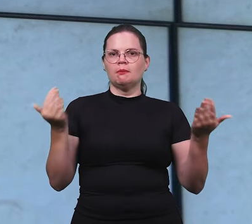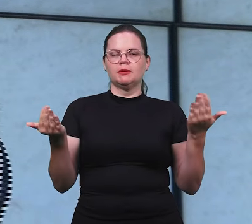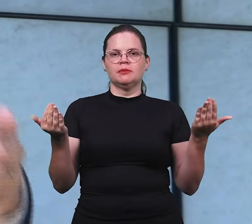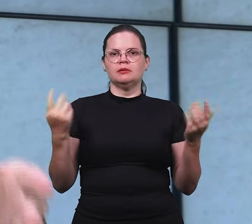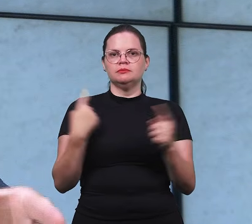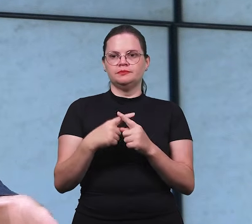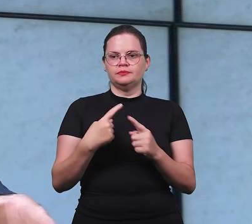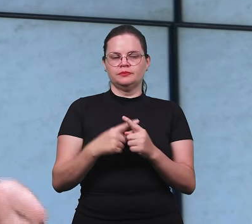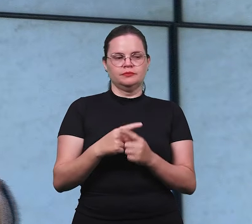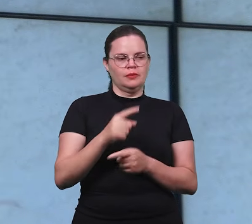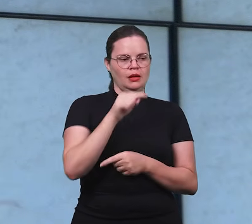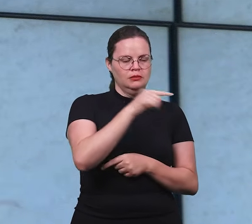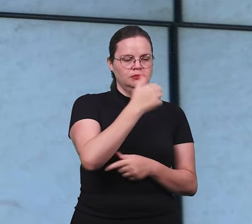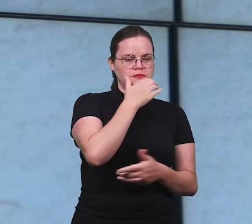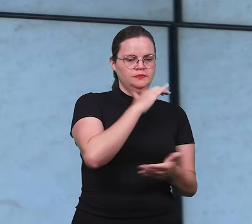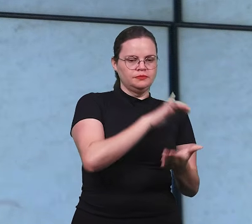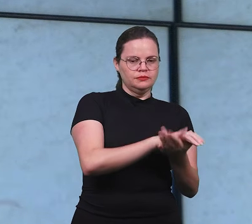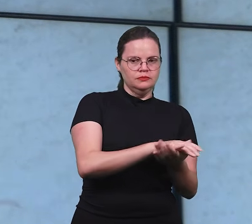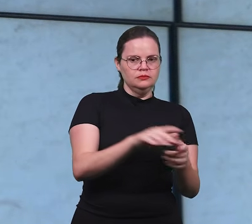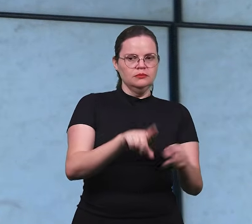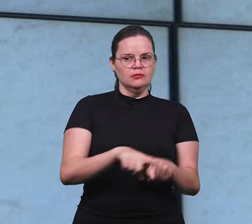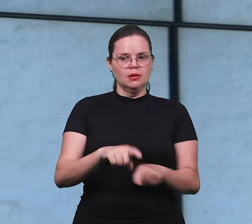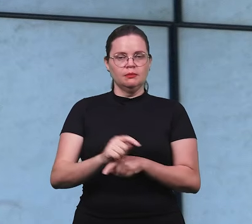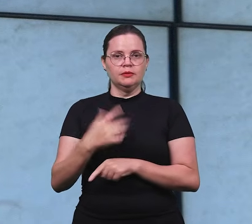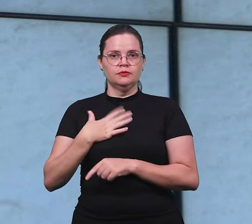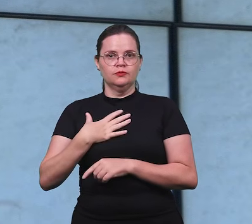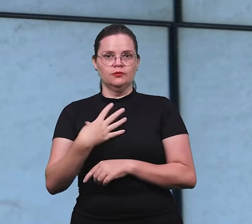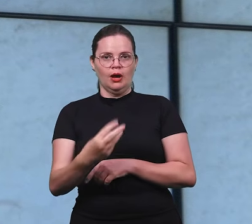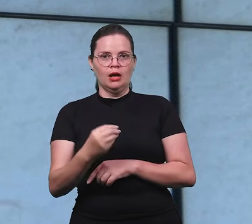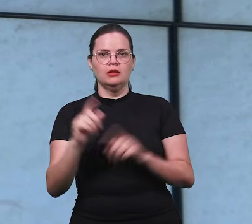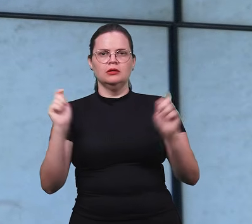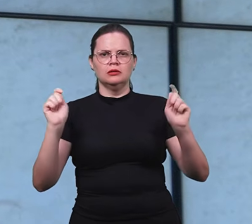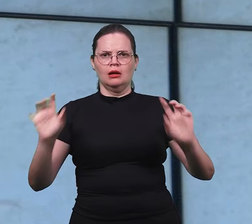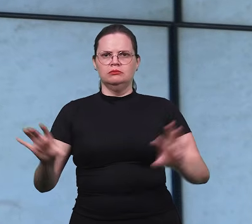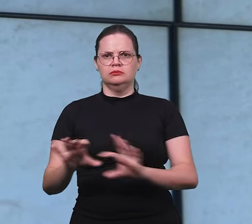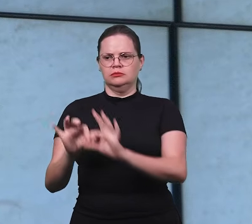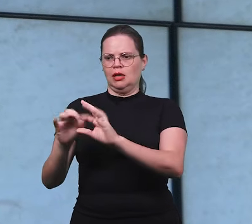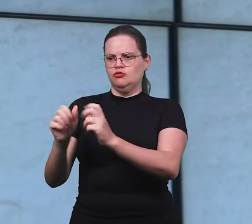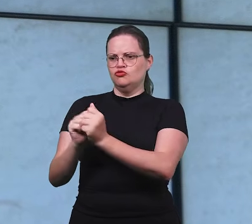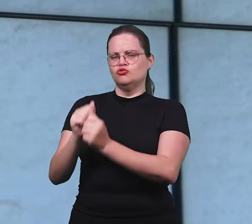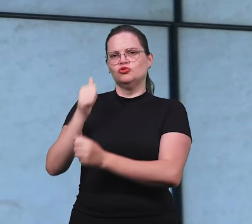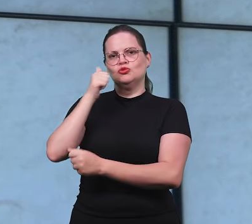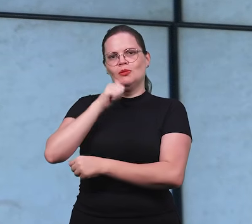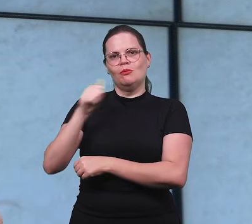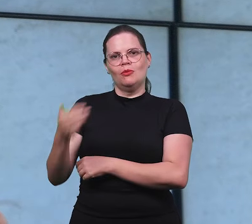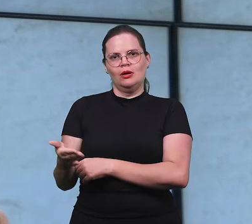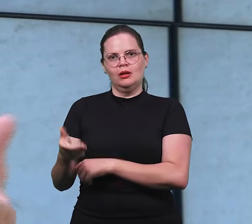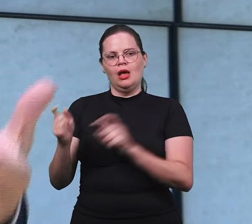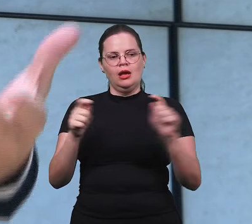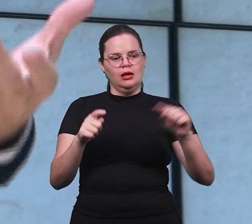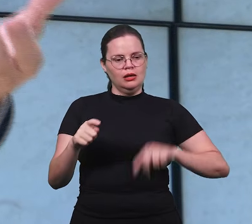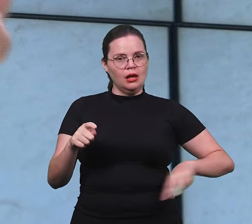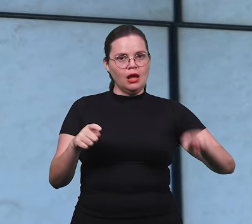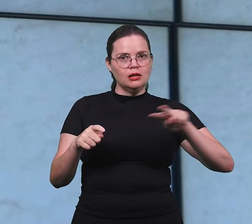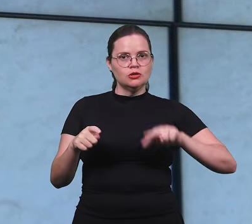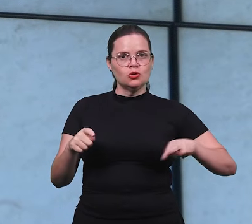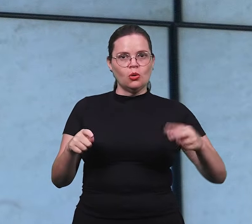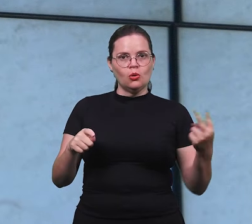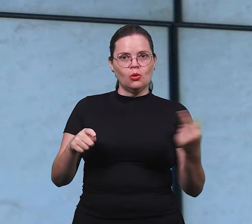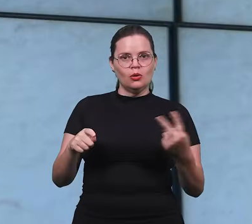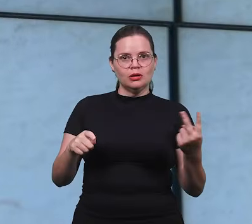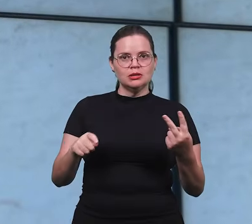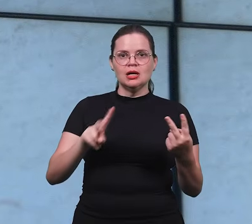o esposo e os filhos terão acesso a ela e estarão confortáveis para